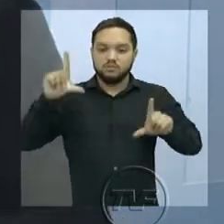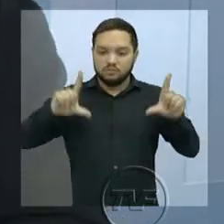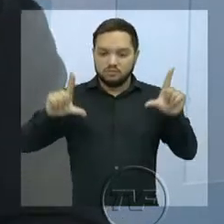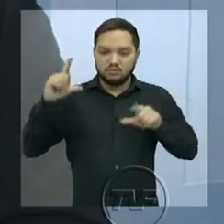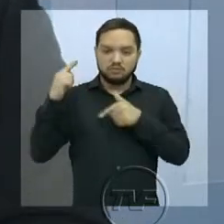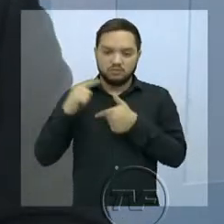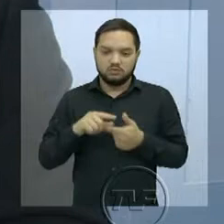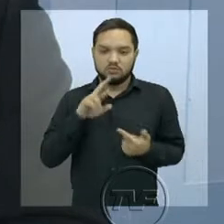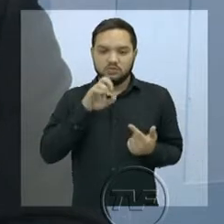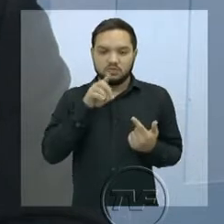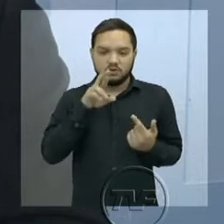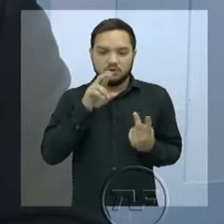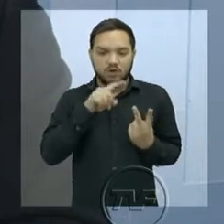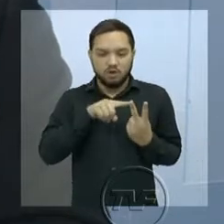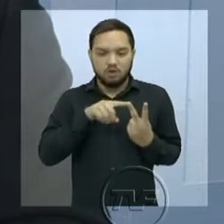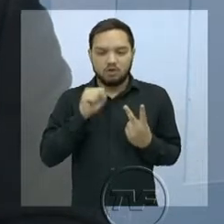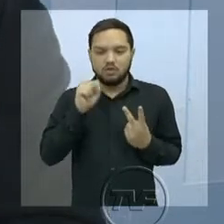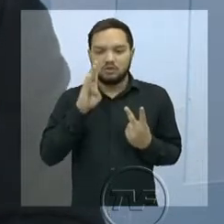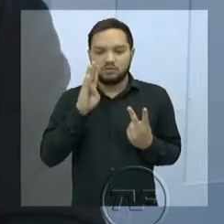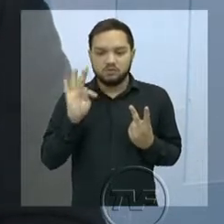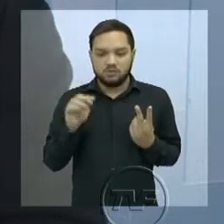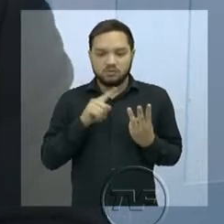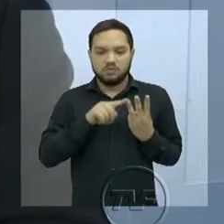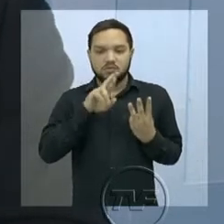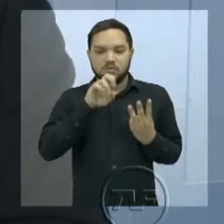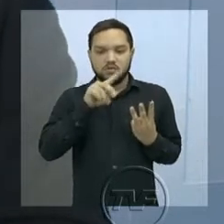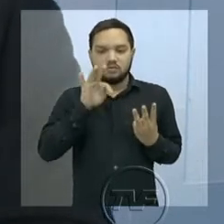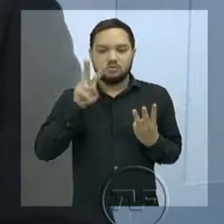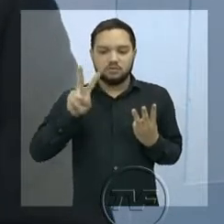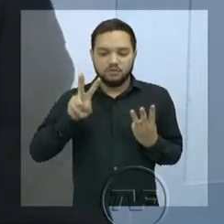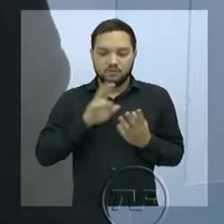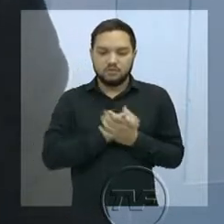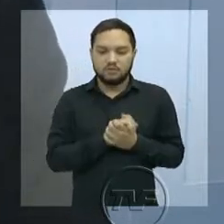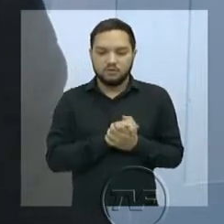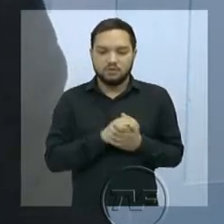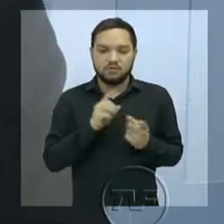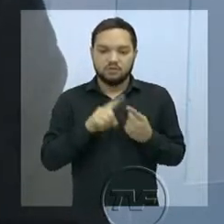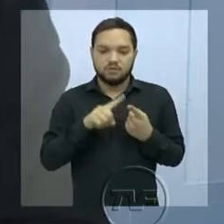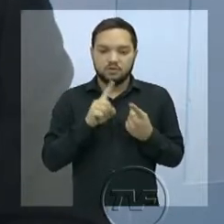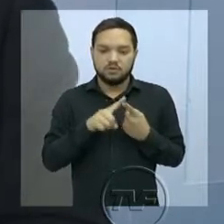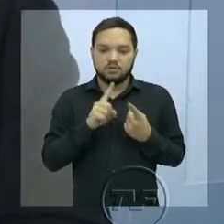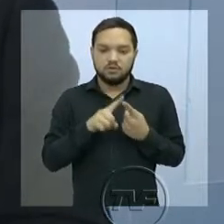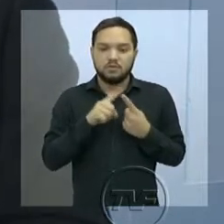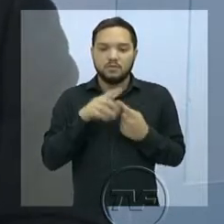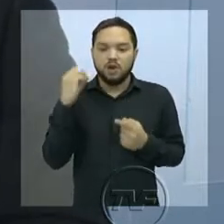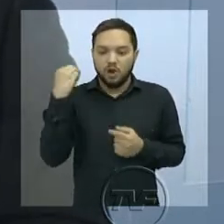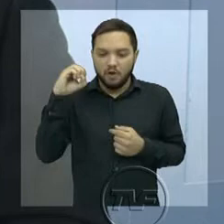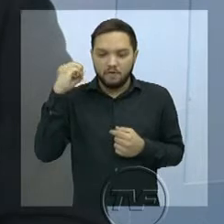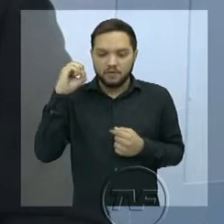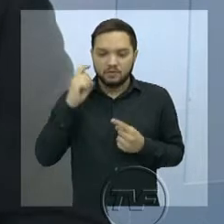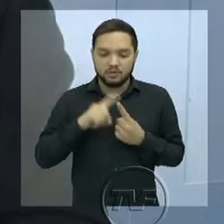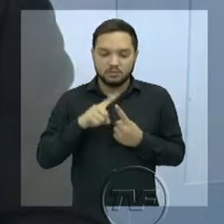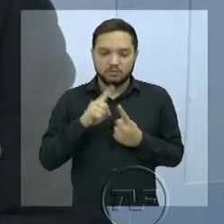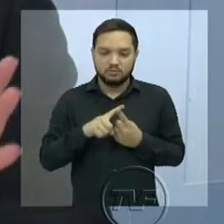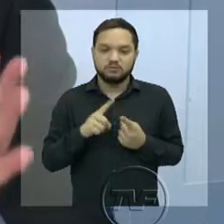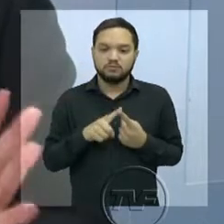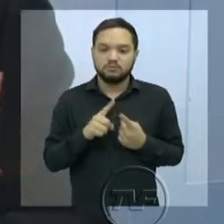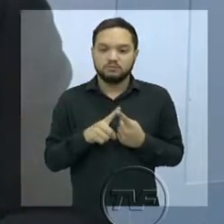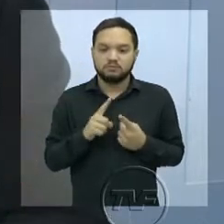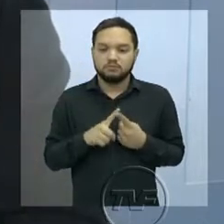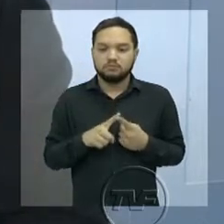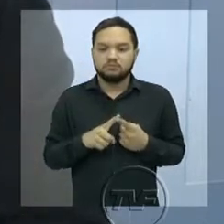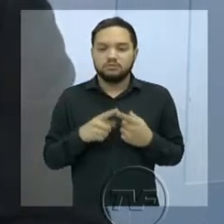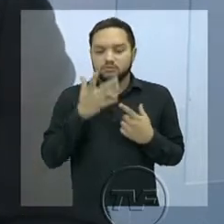como a Record, o SBT, Rede TV e entre outras, também as oficiais, né, Paulo? E convencer uma